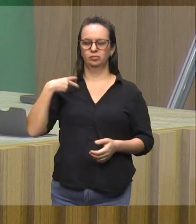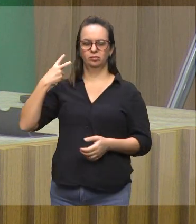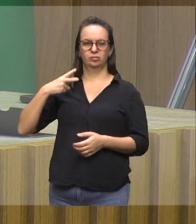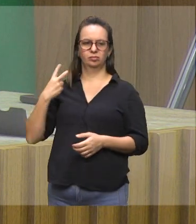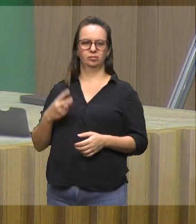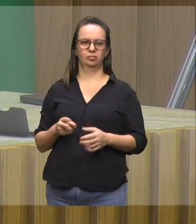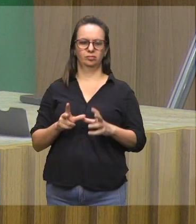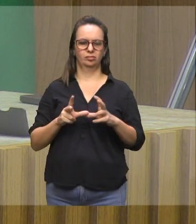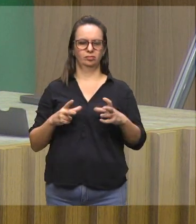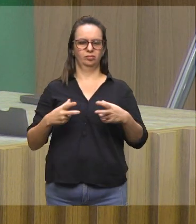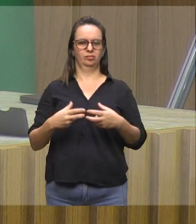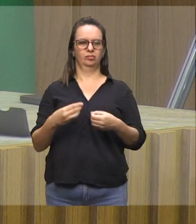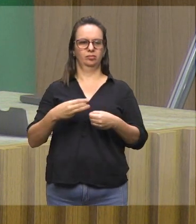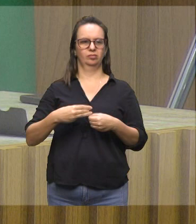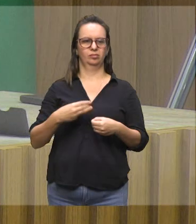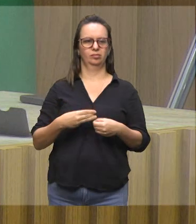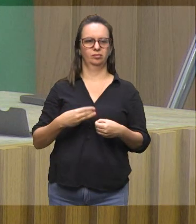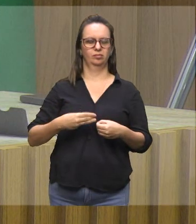Municipal. Então,